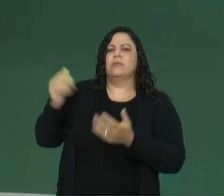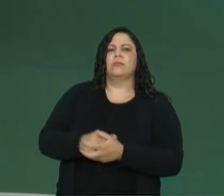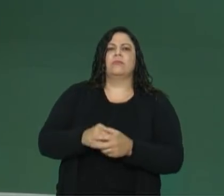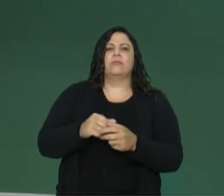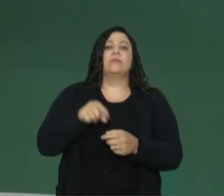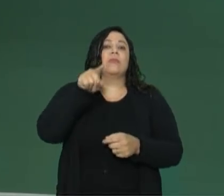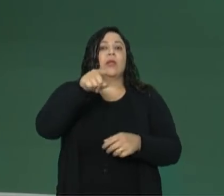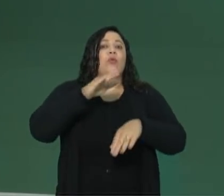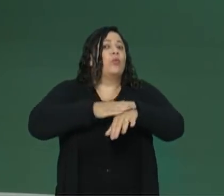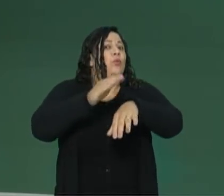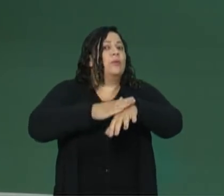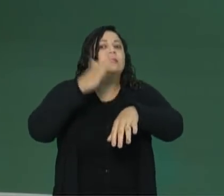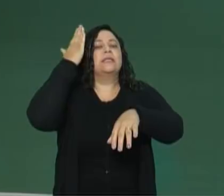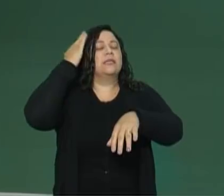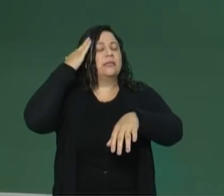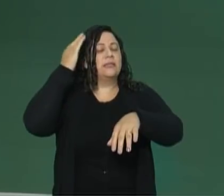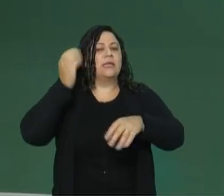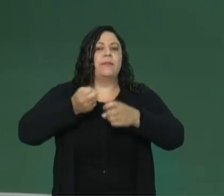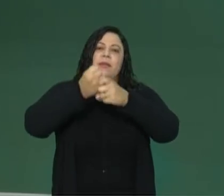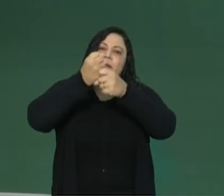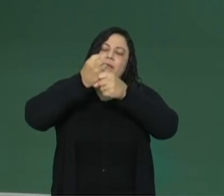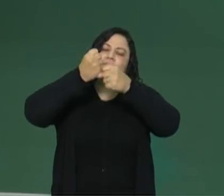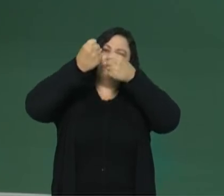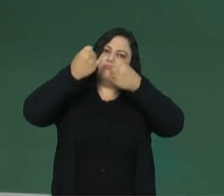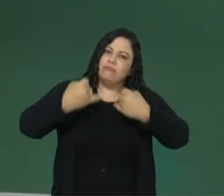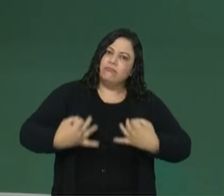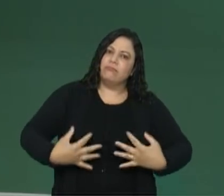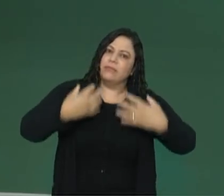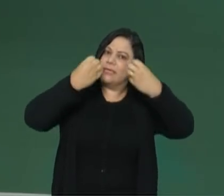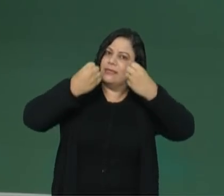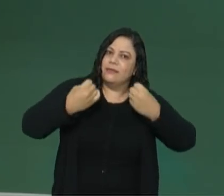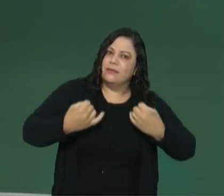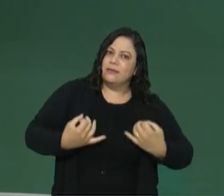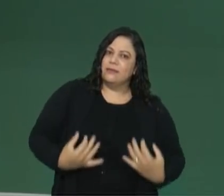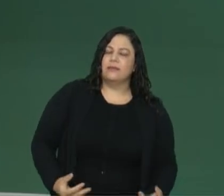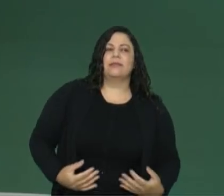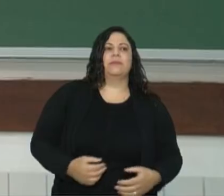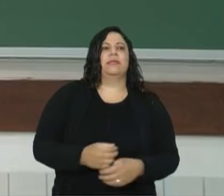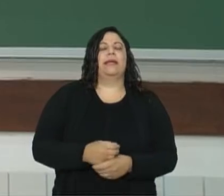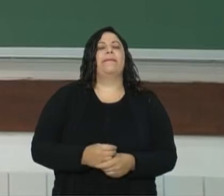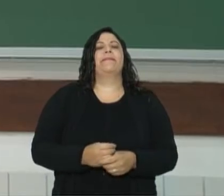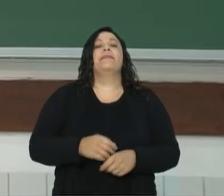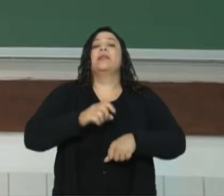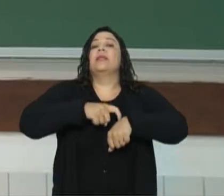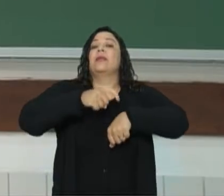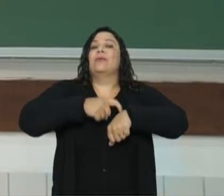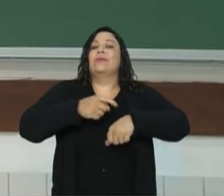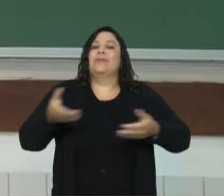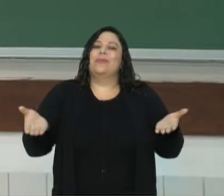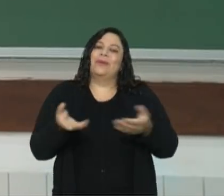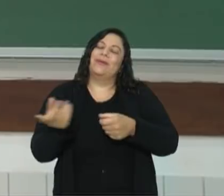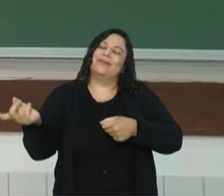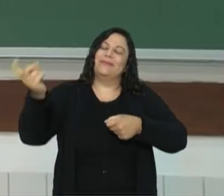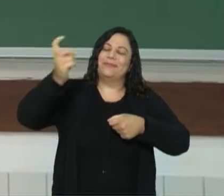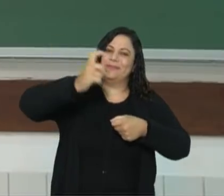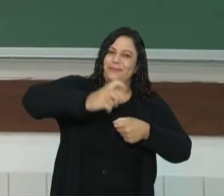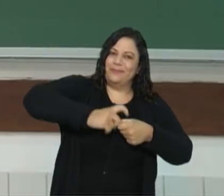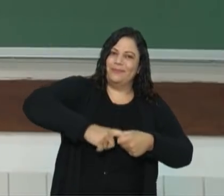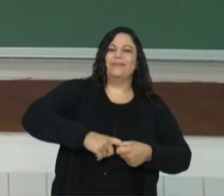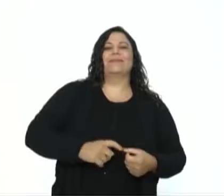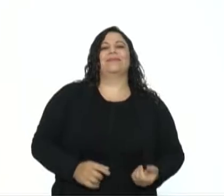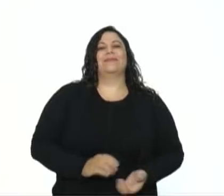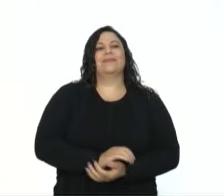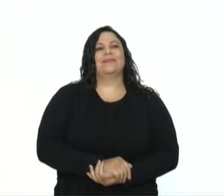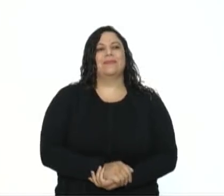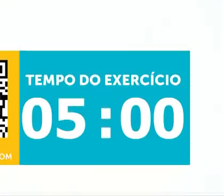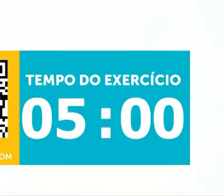sabe que a aspas pode trazer para dentro do texto reportagem, tá bom? Eu vou te dar um tempinho e eu volto para a gente continuar a nossa aula.